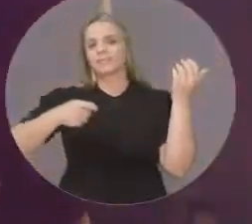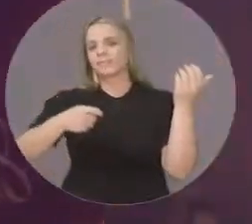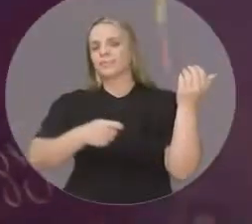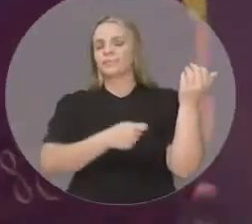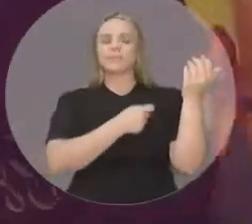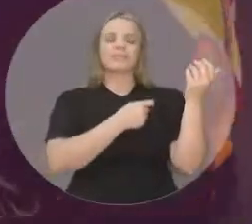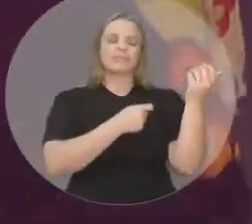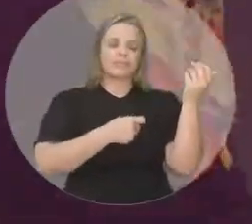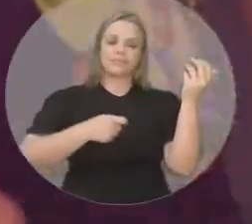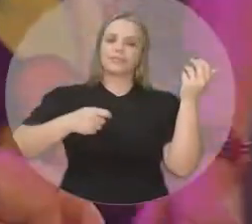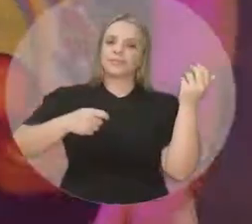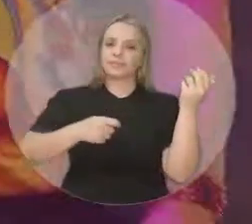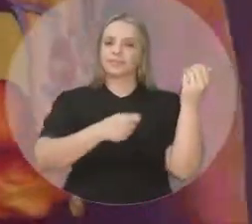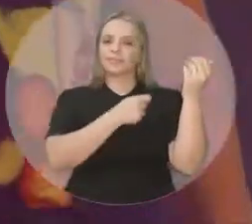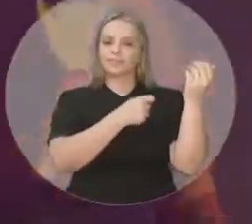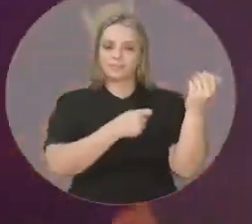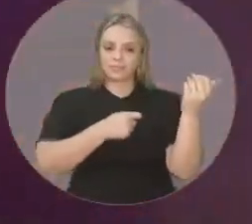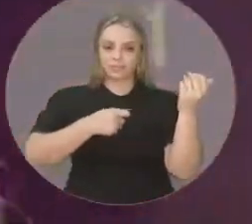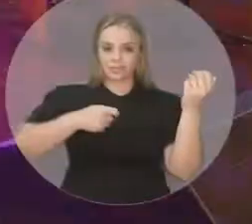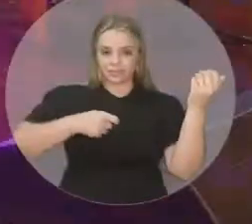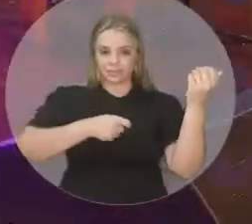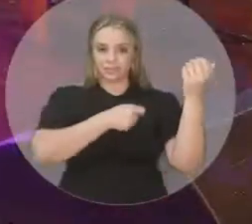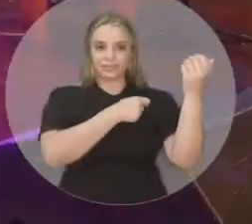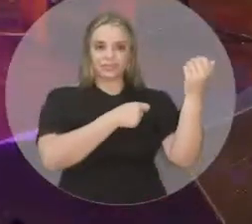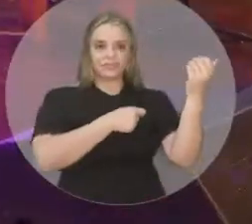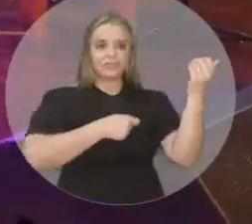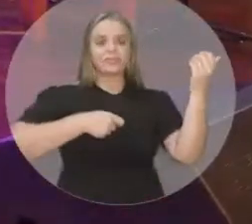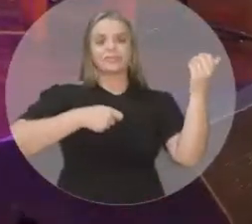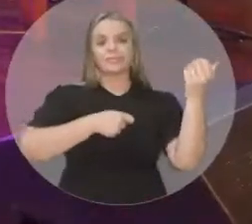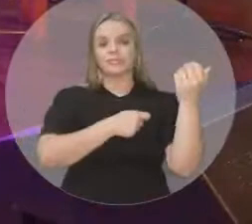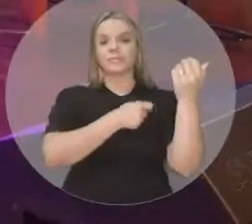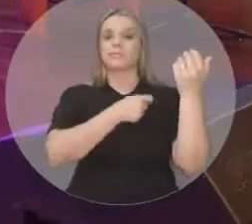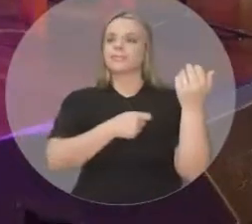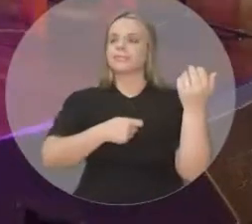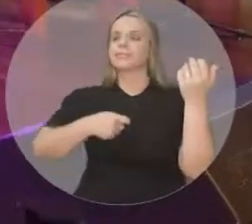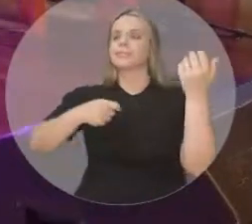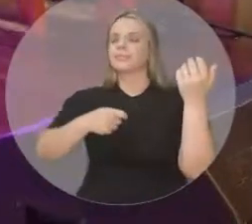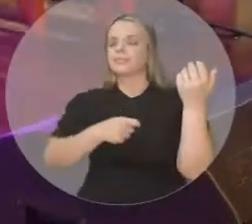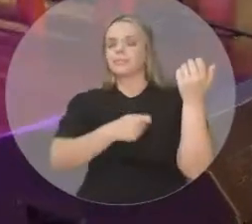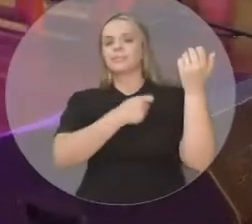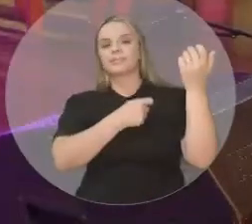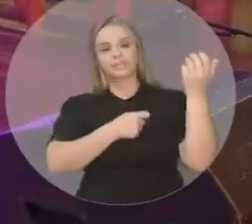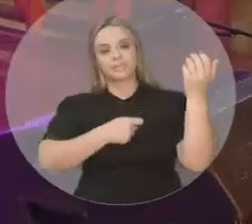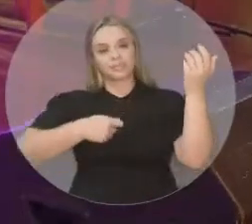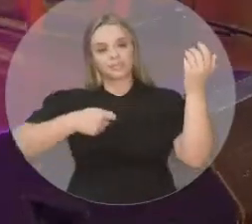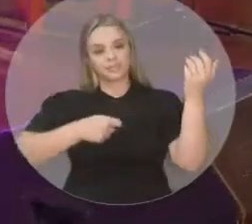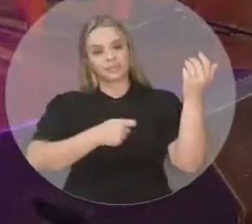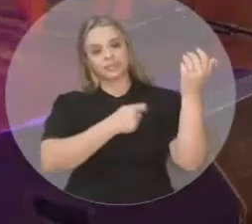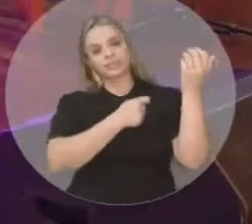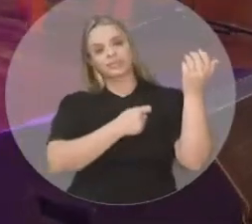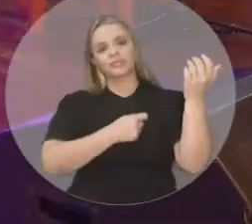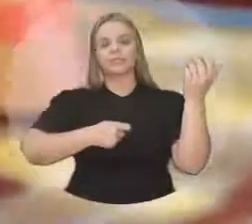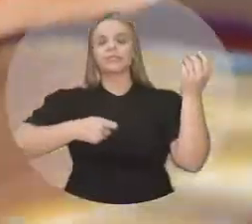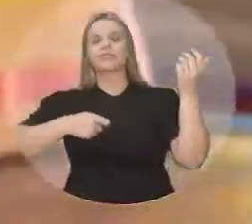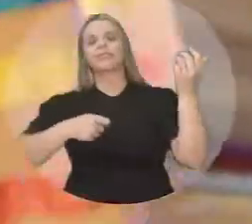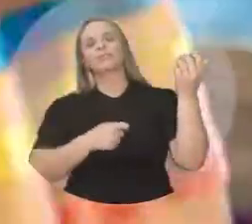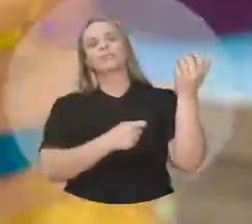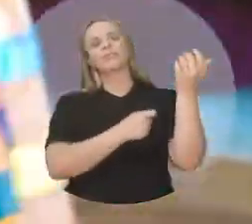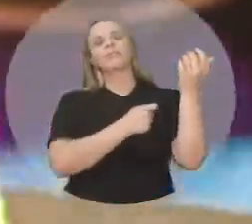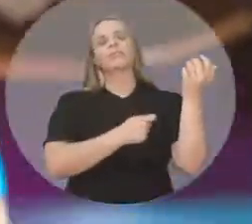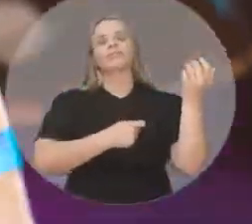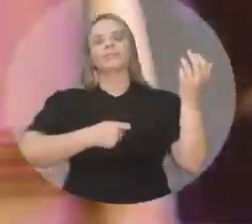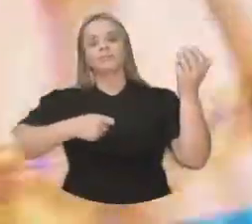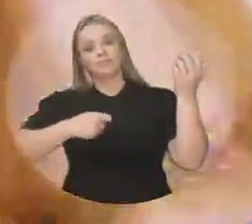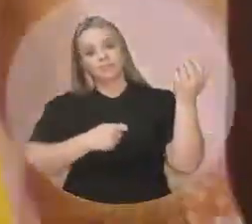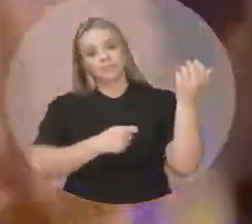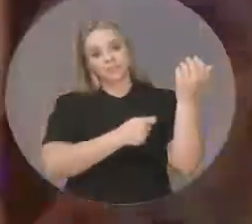sem parar. Com a sua saia rodada, balançando sem parar. O show